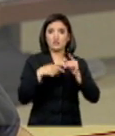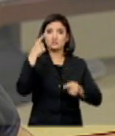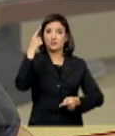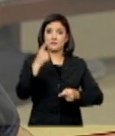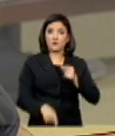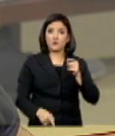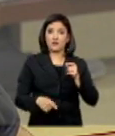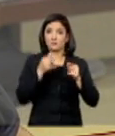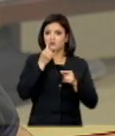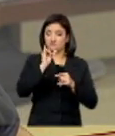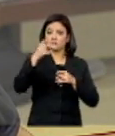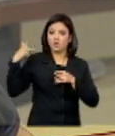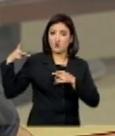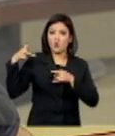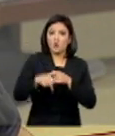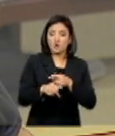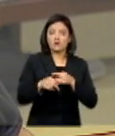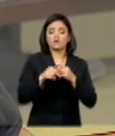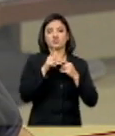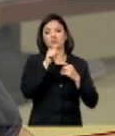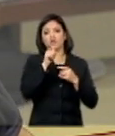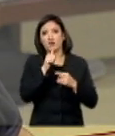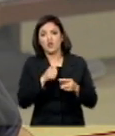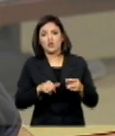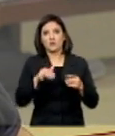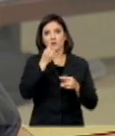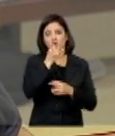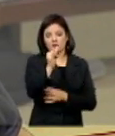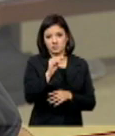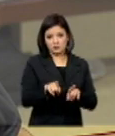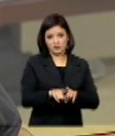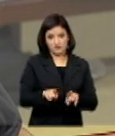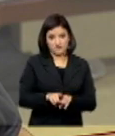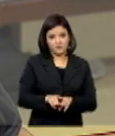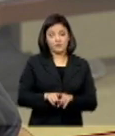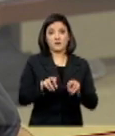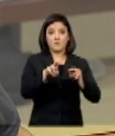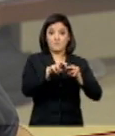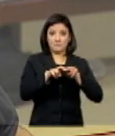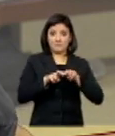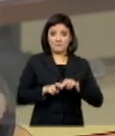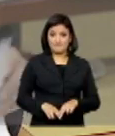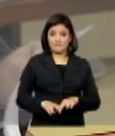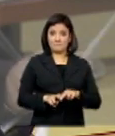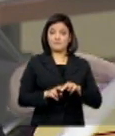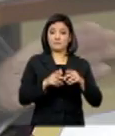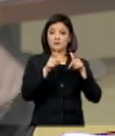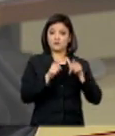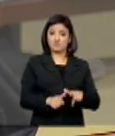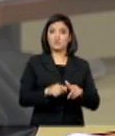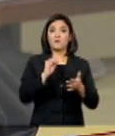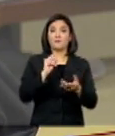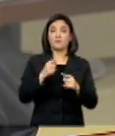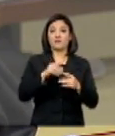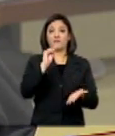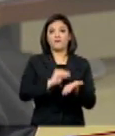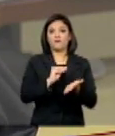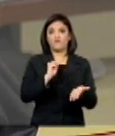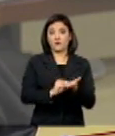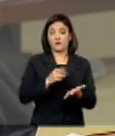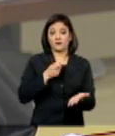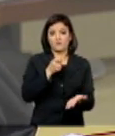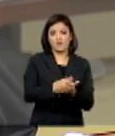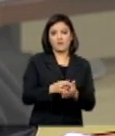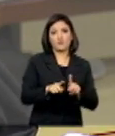essencial de fornecimento de água e energia pelas concessionárias por falta de pagamento competência da união para legislar sobre